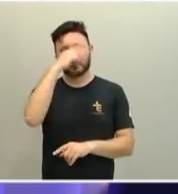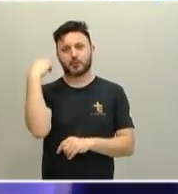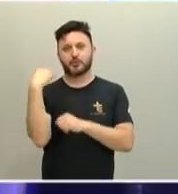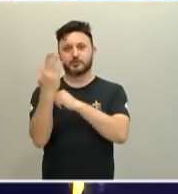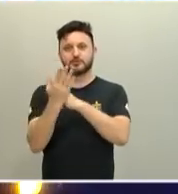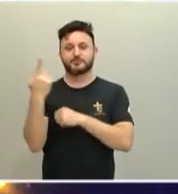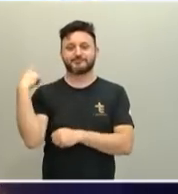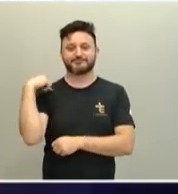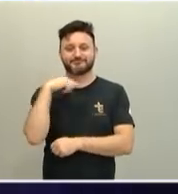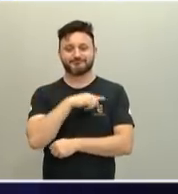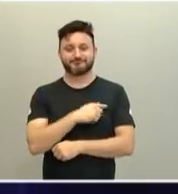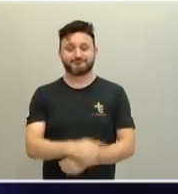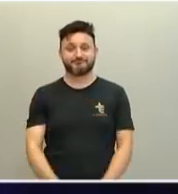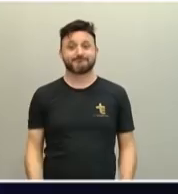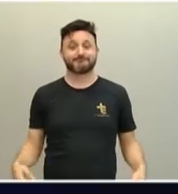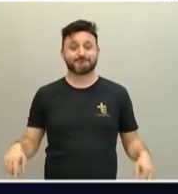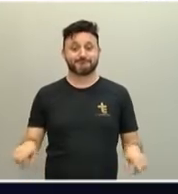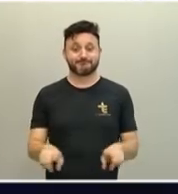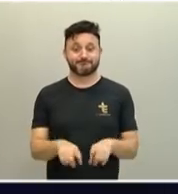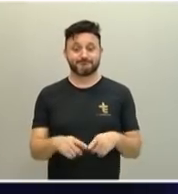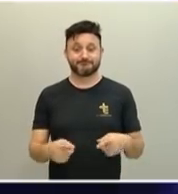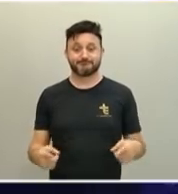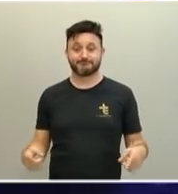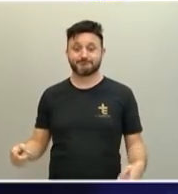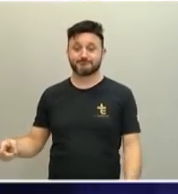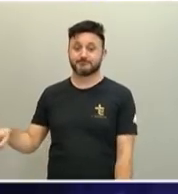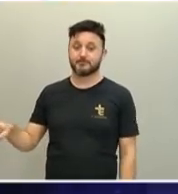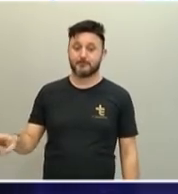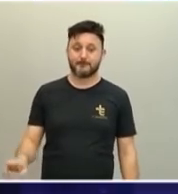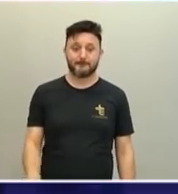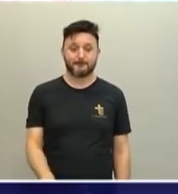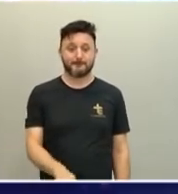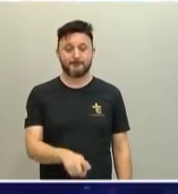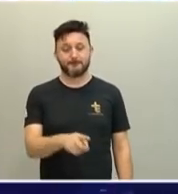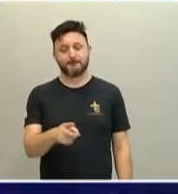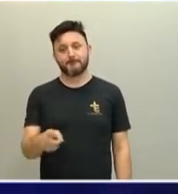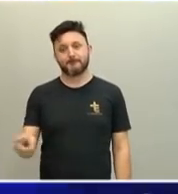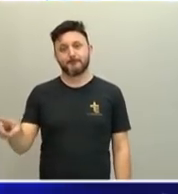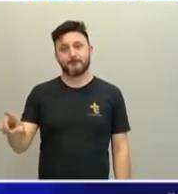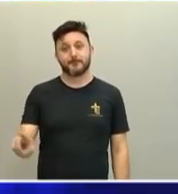agora. Mãe, por fortes mares tenho